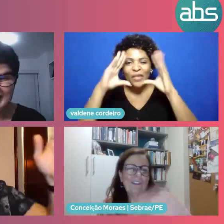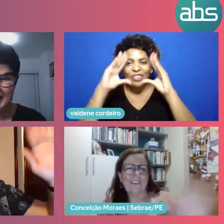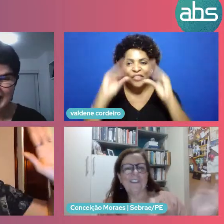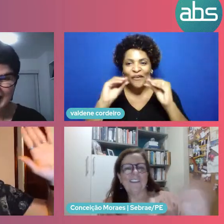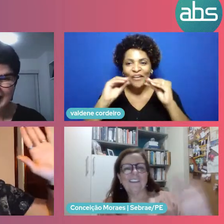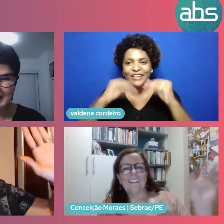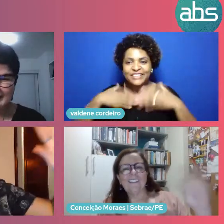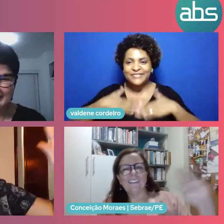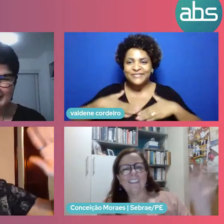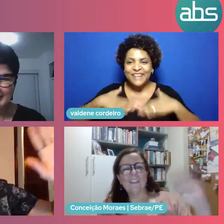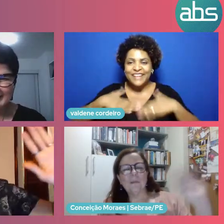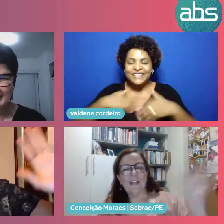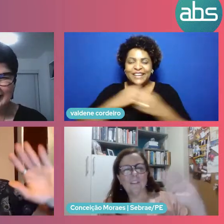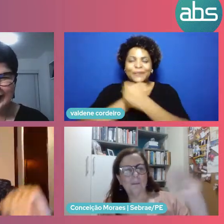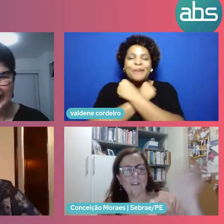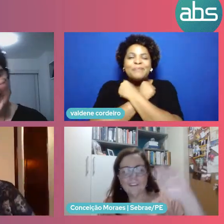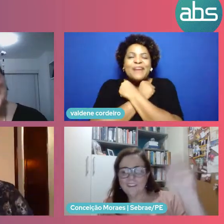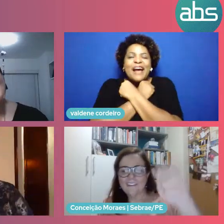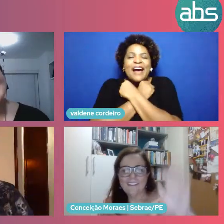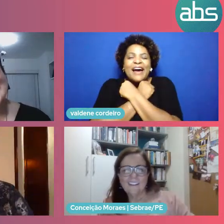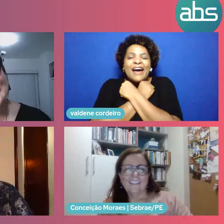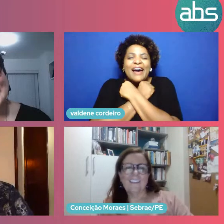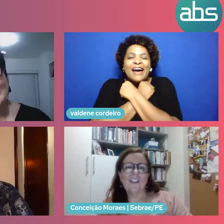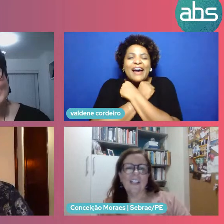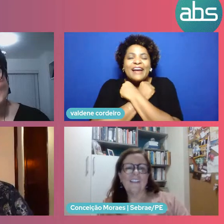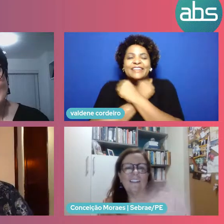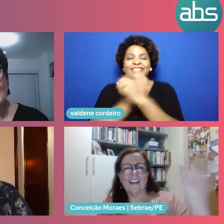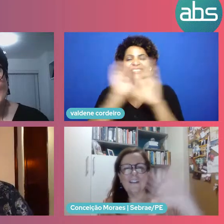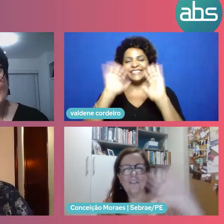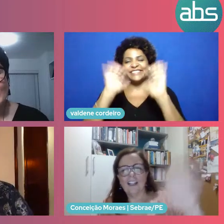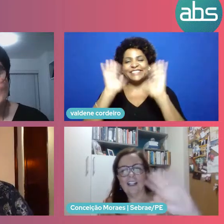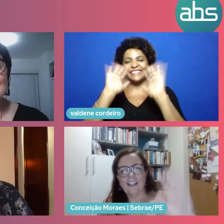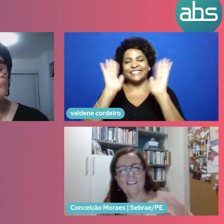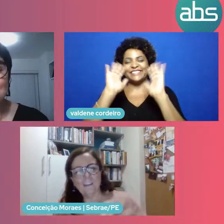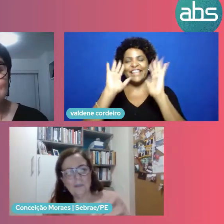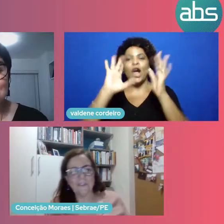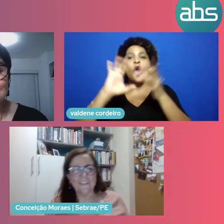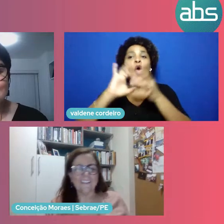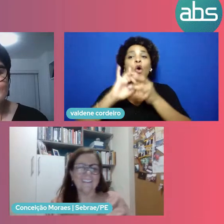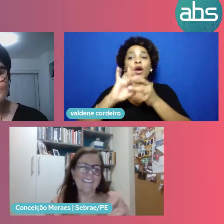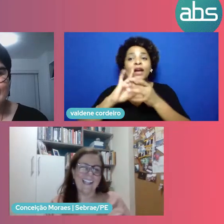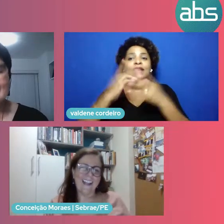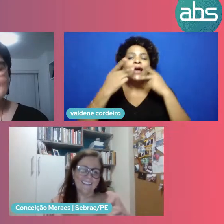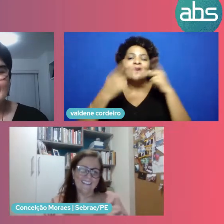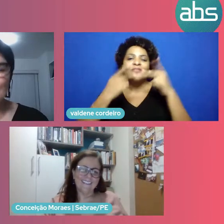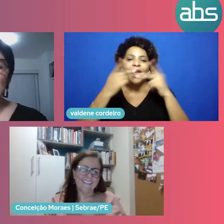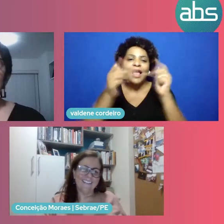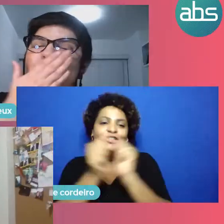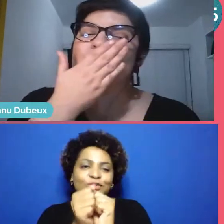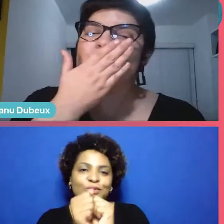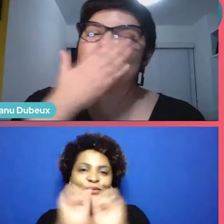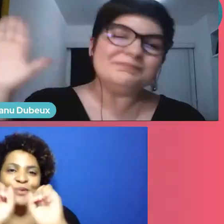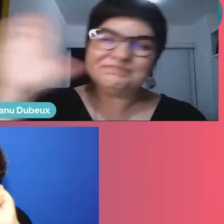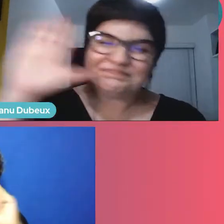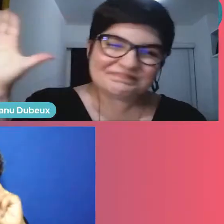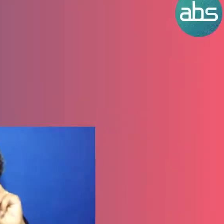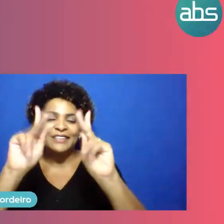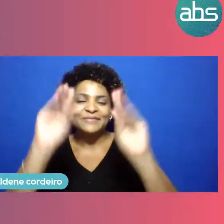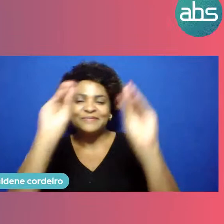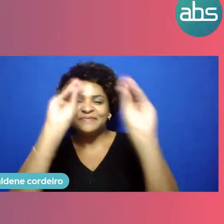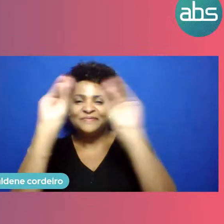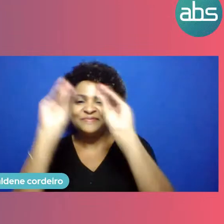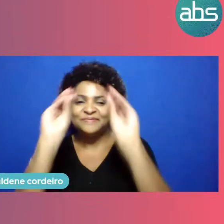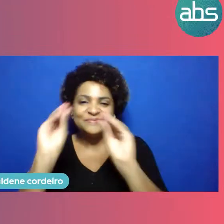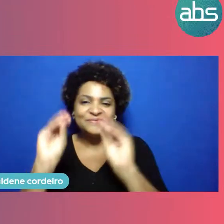abraço grande abraço podem se conectar e falar que estamos juntos tchau boa